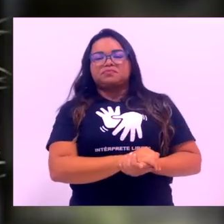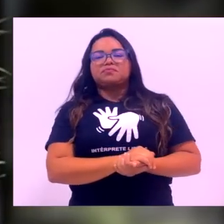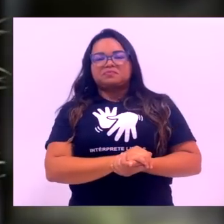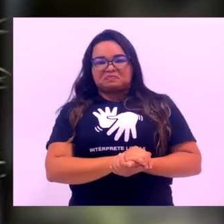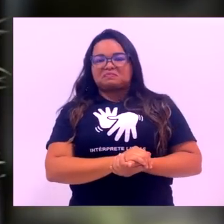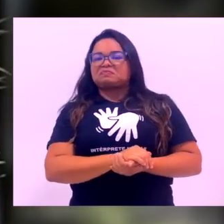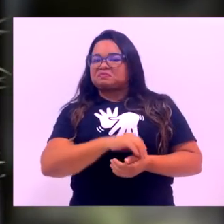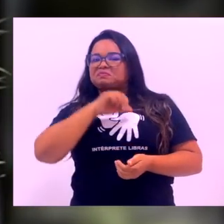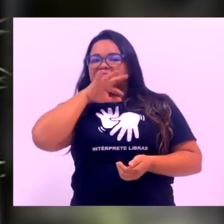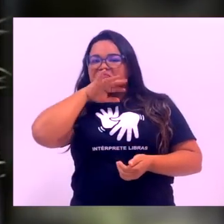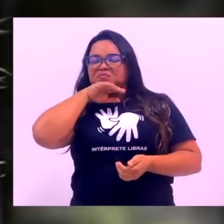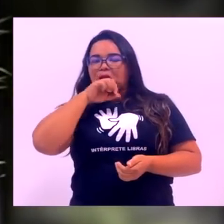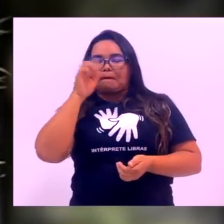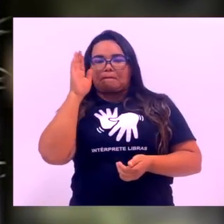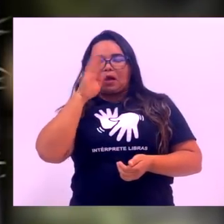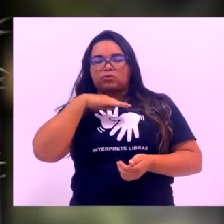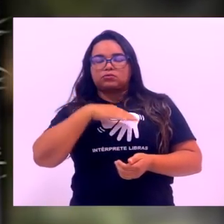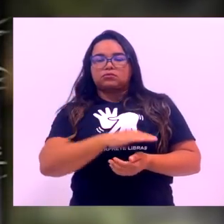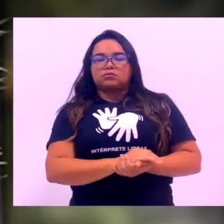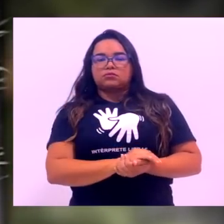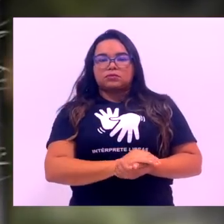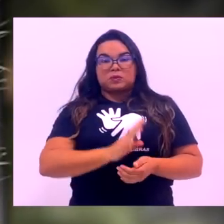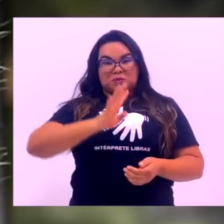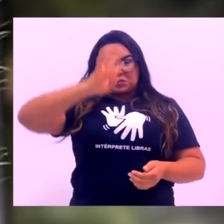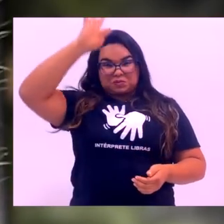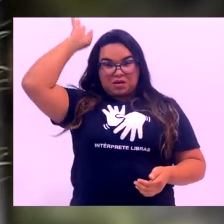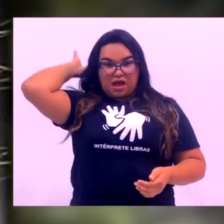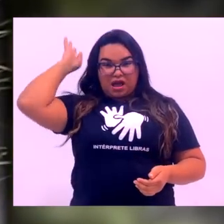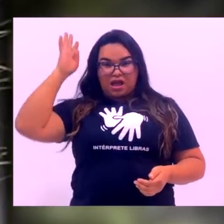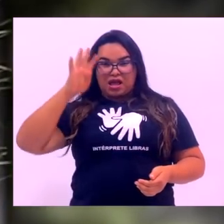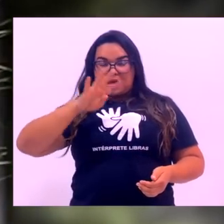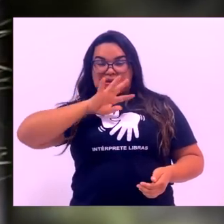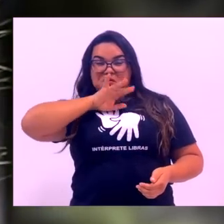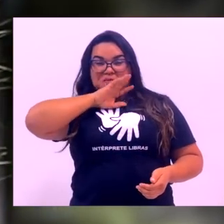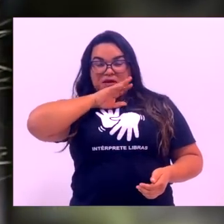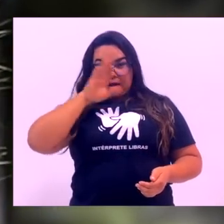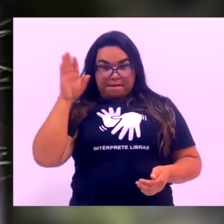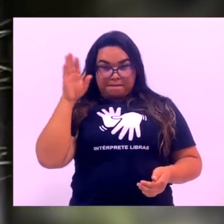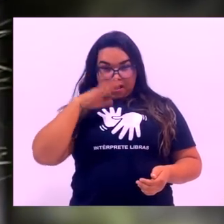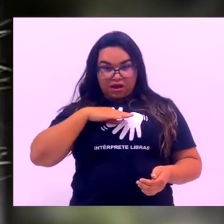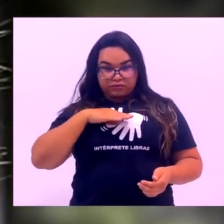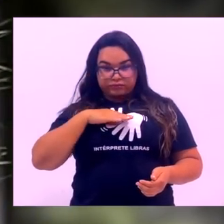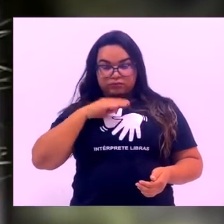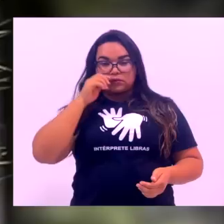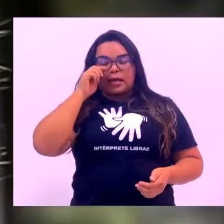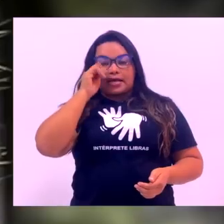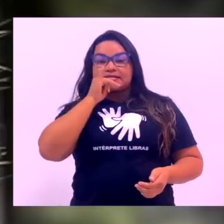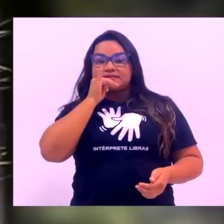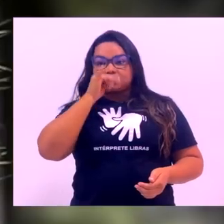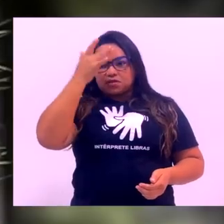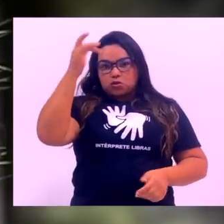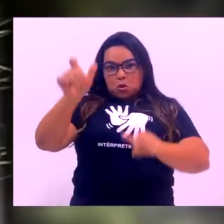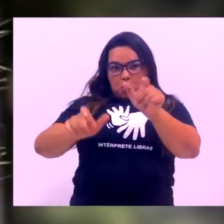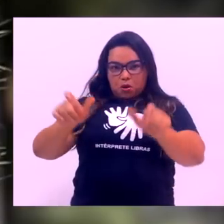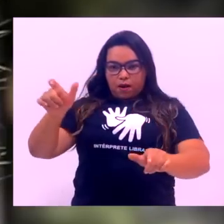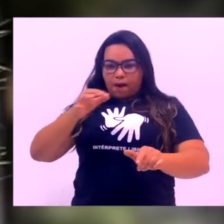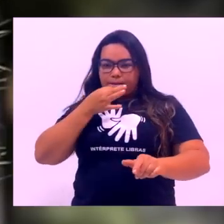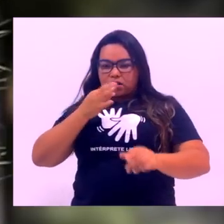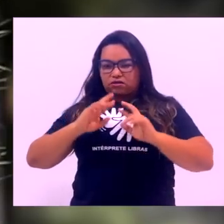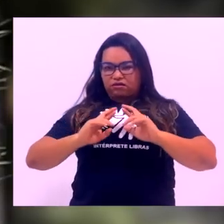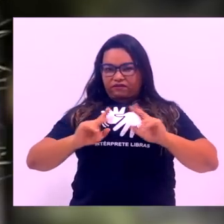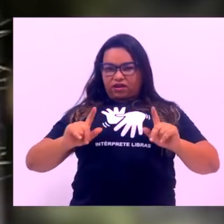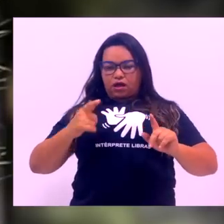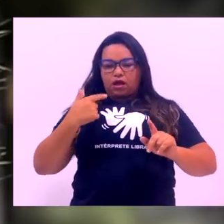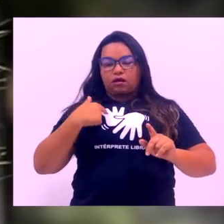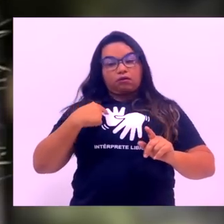2:40. Então, este é um reino cruel. Será que os romanos foram especialmente cruéis? O que eles faziam quando alguém